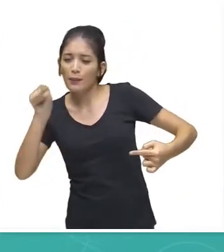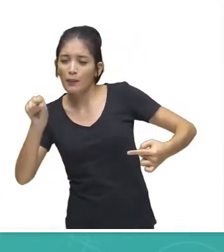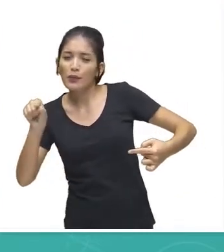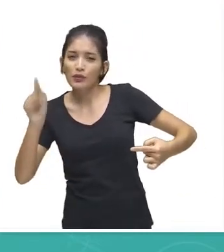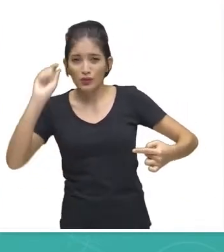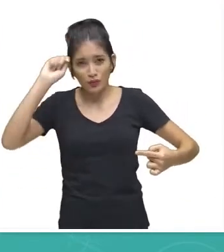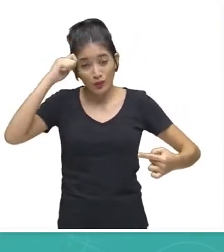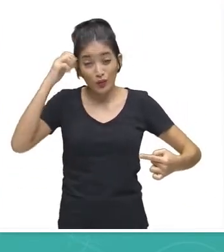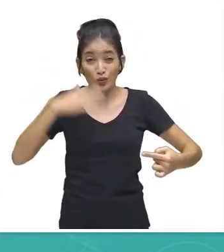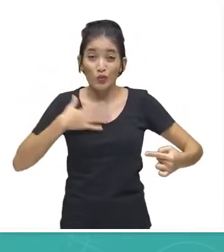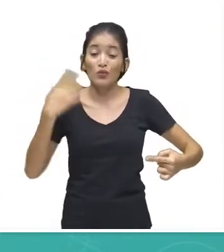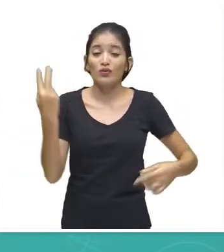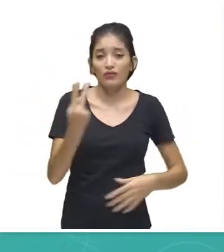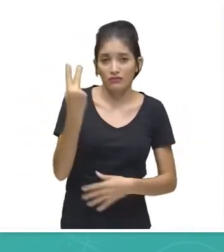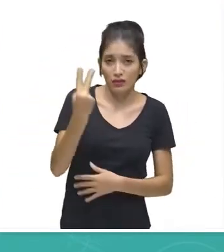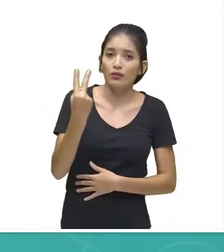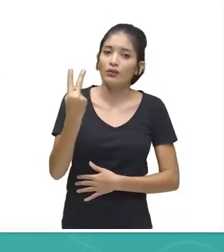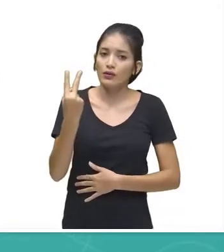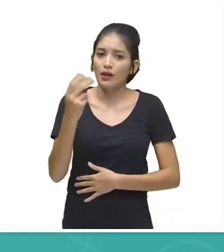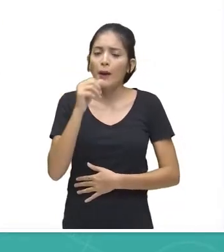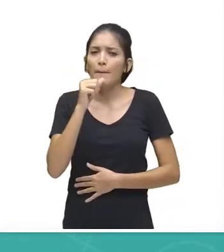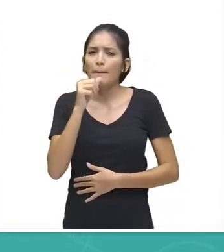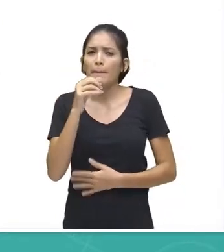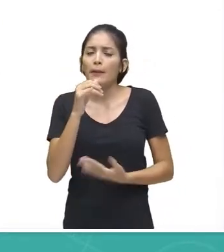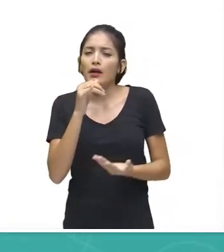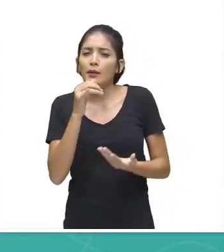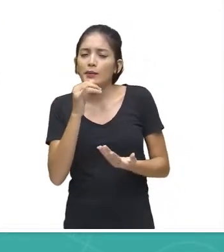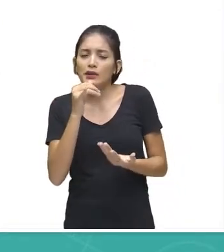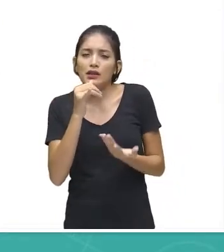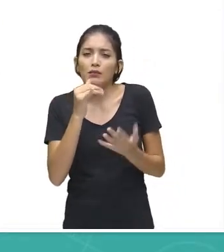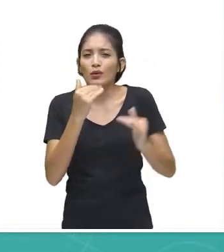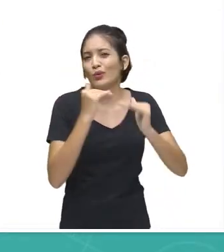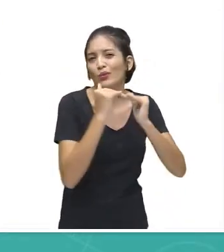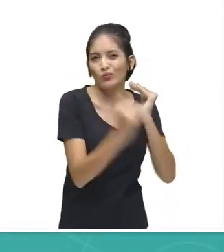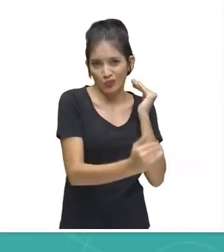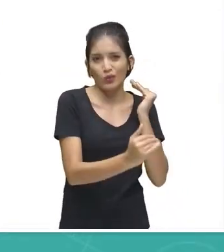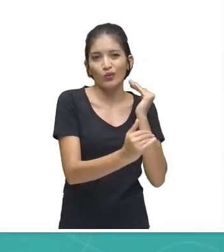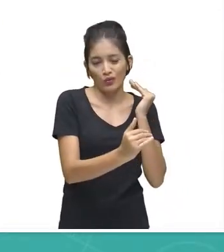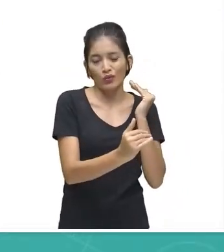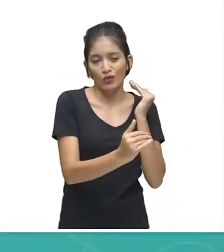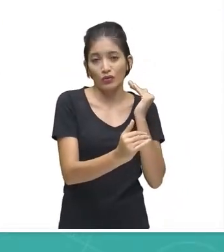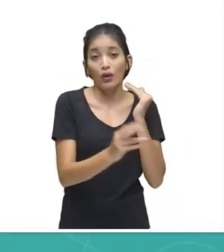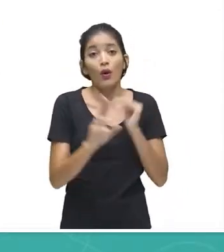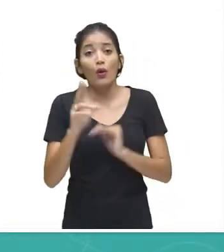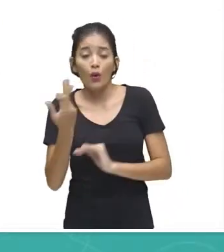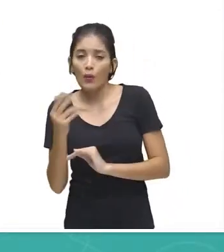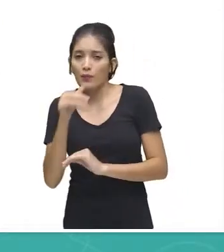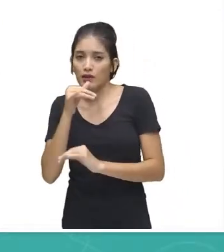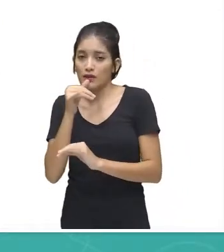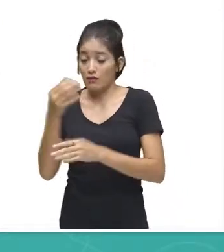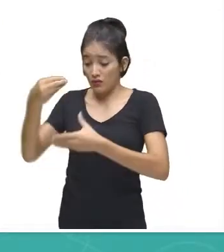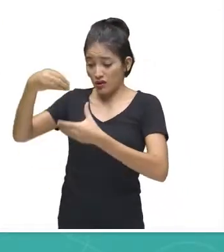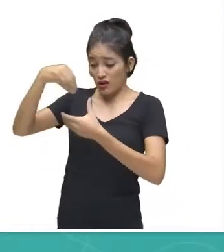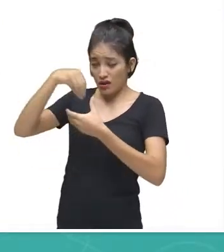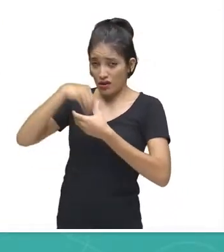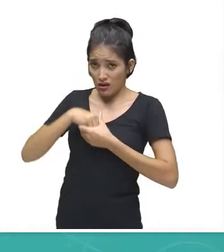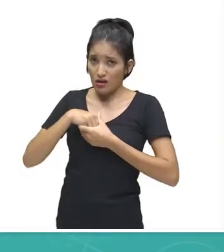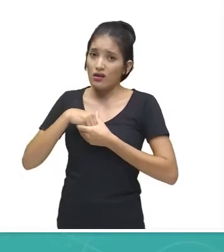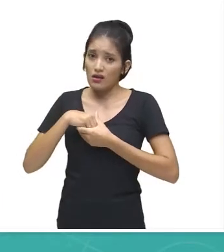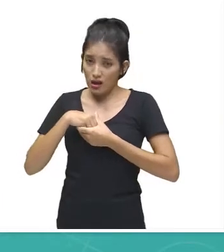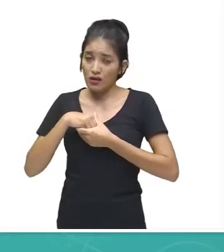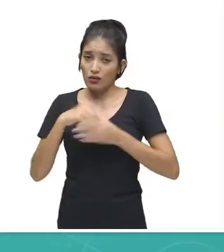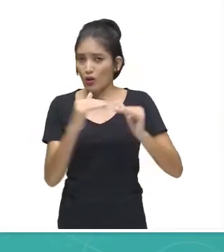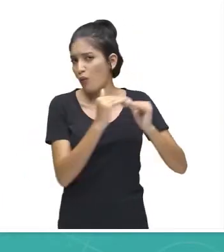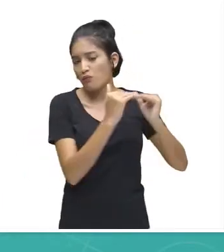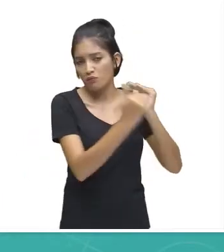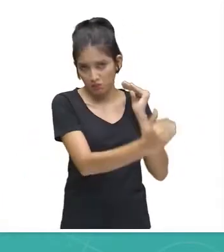meus valores, com um contravalor. Ou então o contrário, dentro daquele